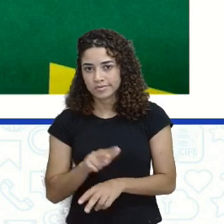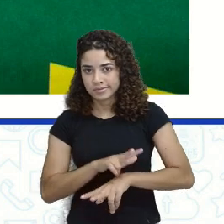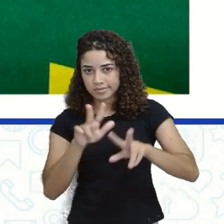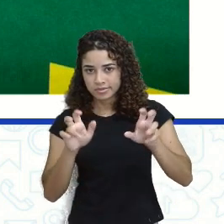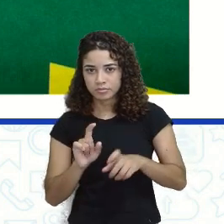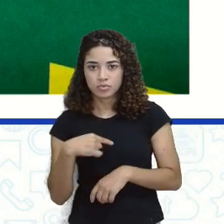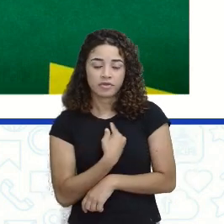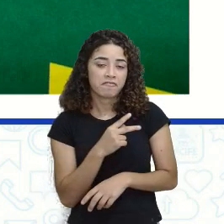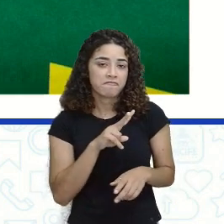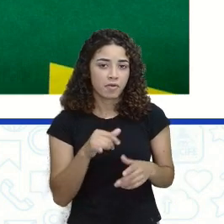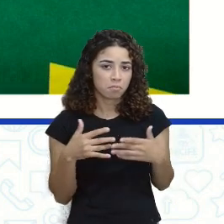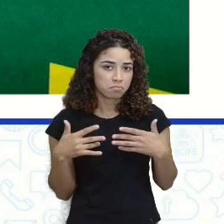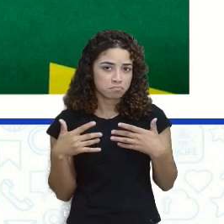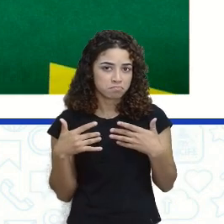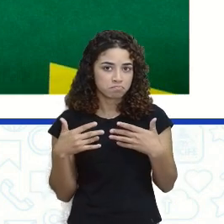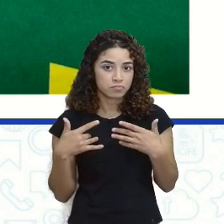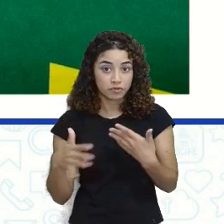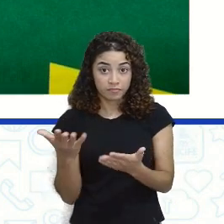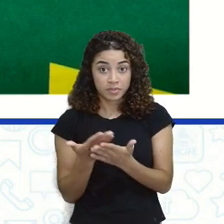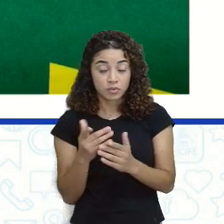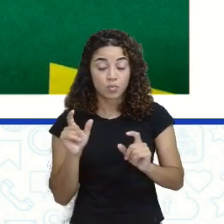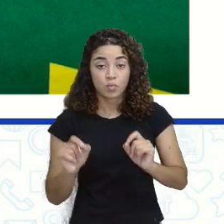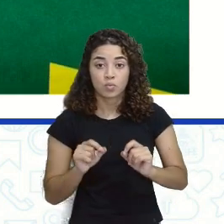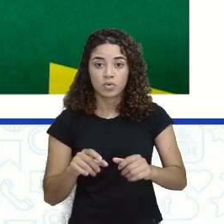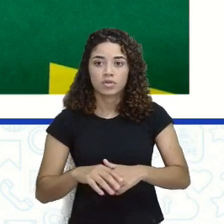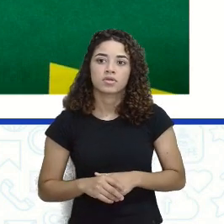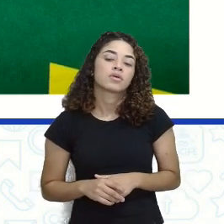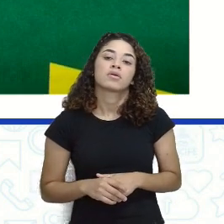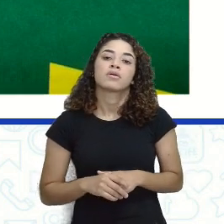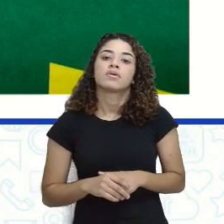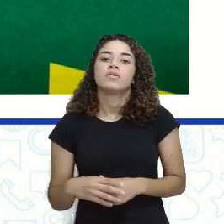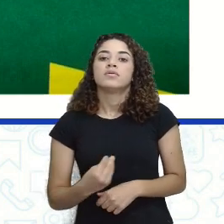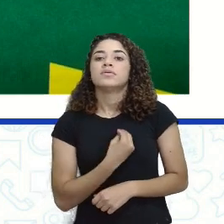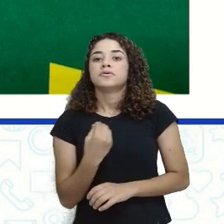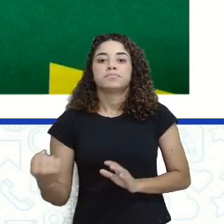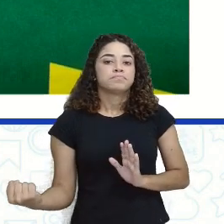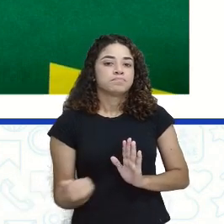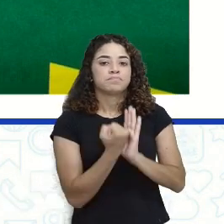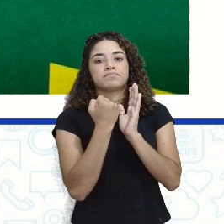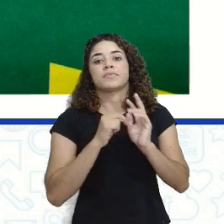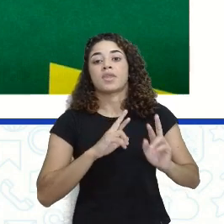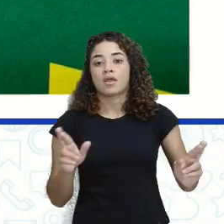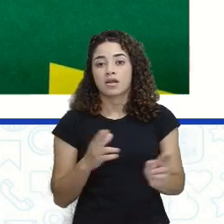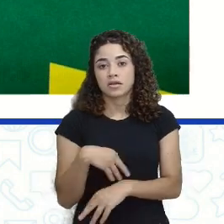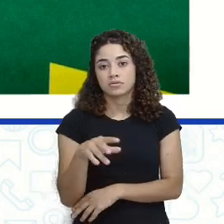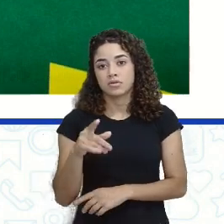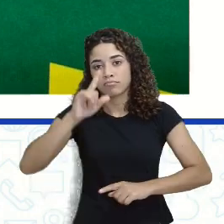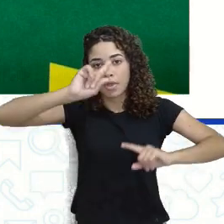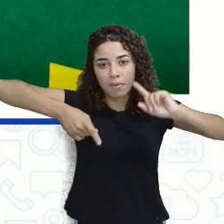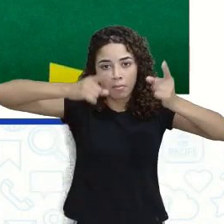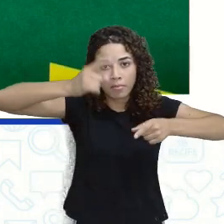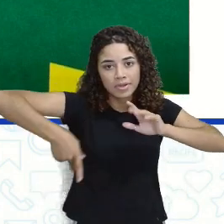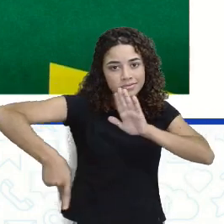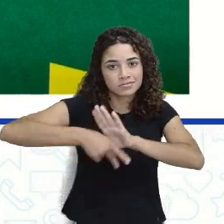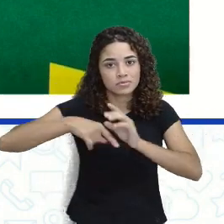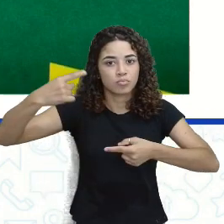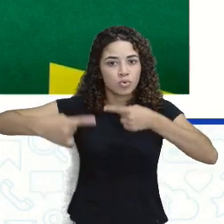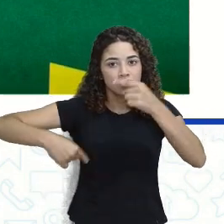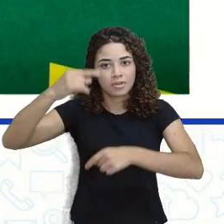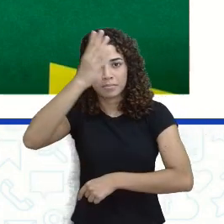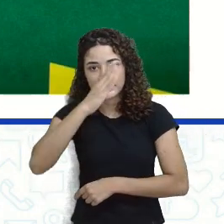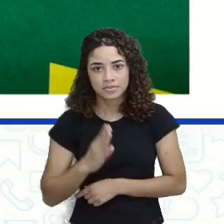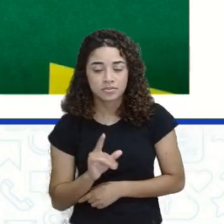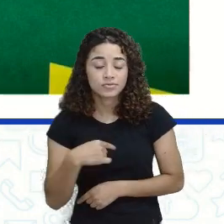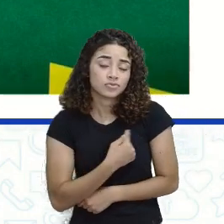gente vai observar é exatamente a presença marcante das relações autoritárias aí na política brasileira. Como a